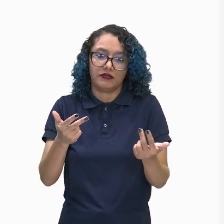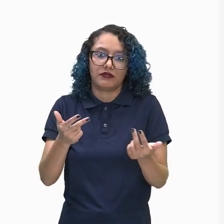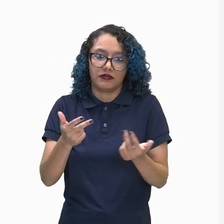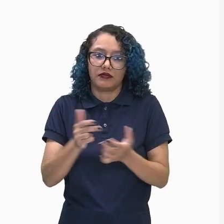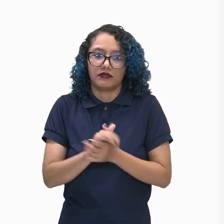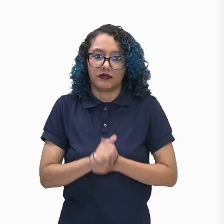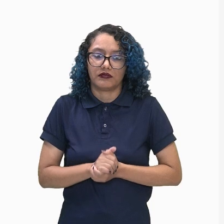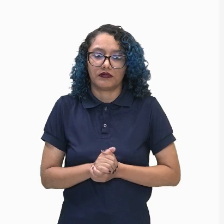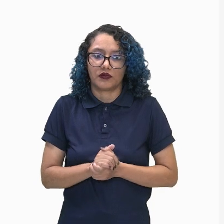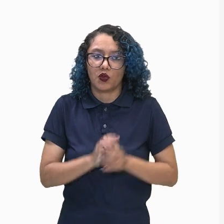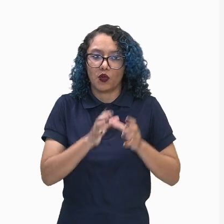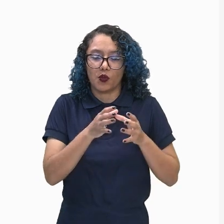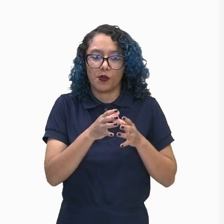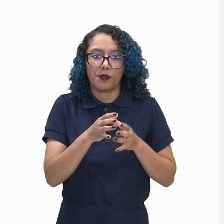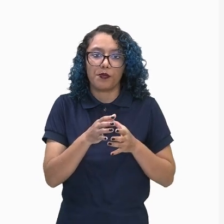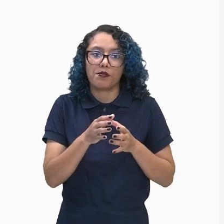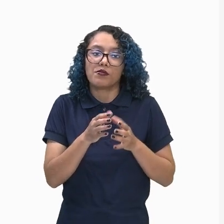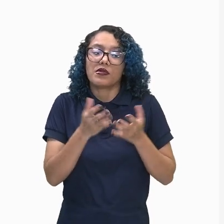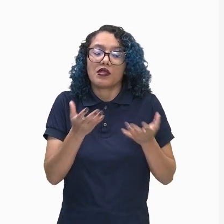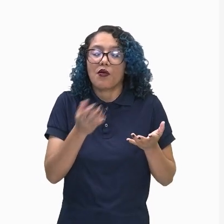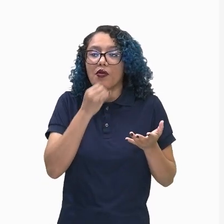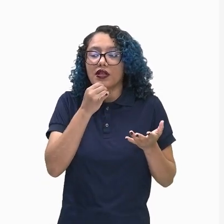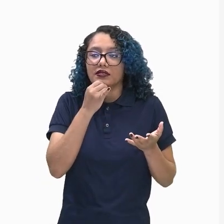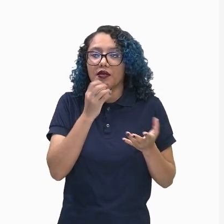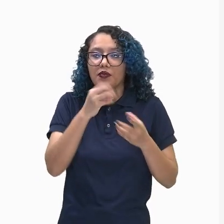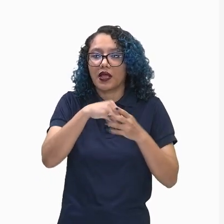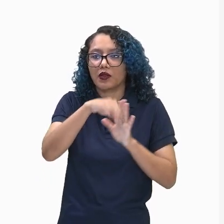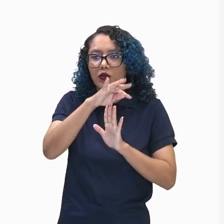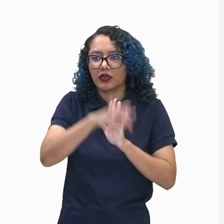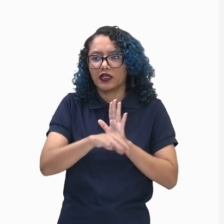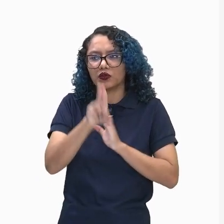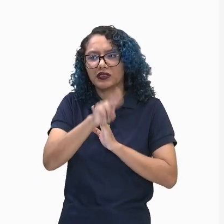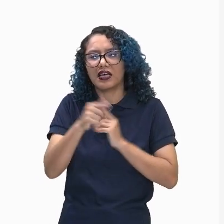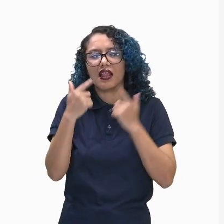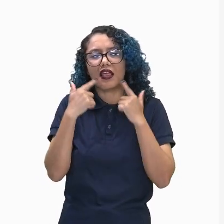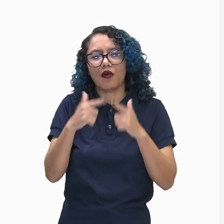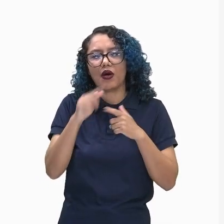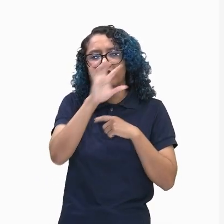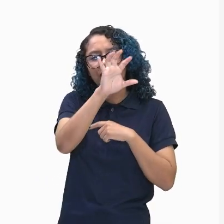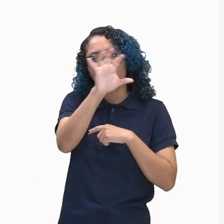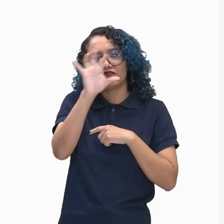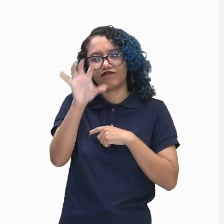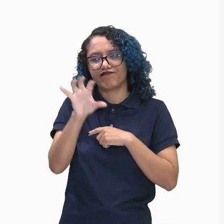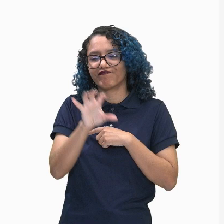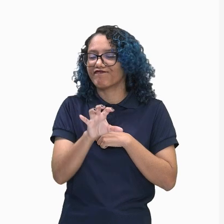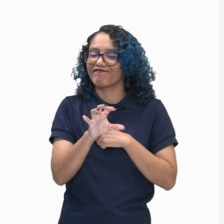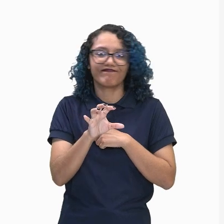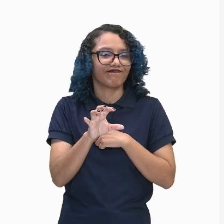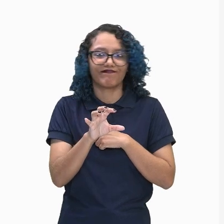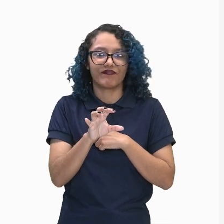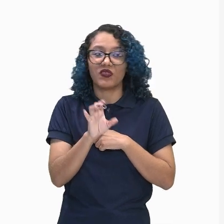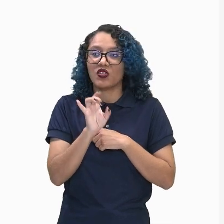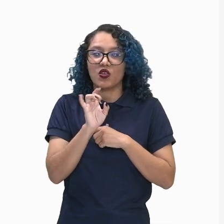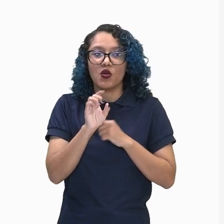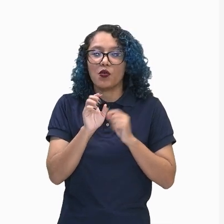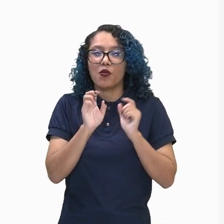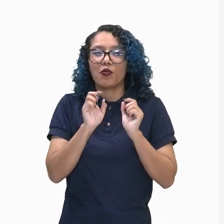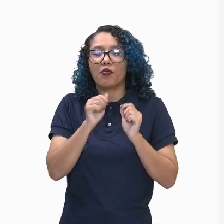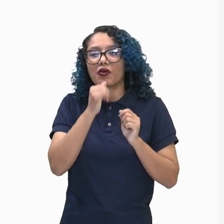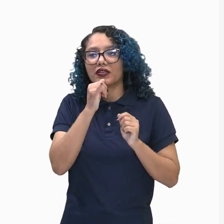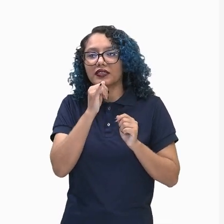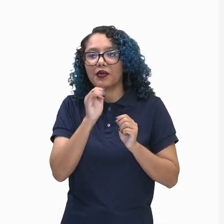texto, linguagem regional, né, porque ele não vai ficar ali só em uma determinada